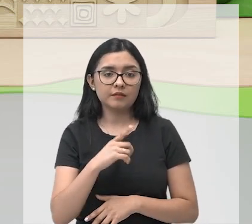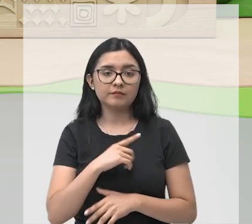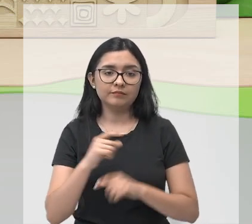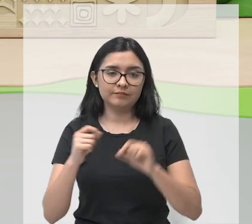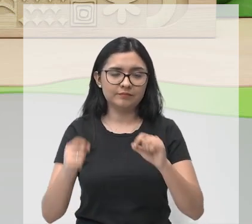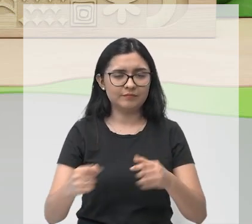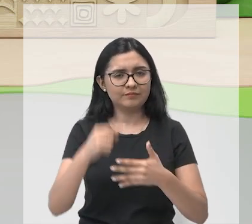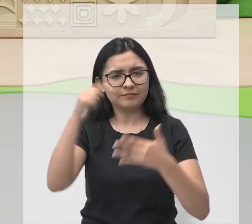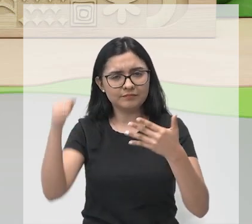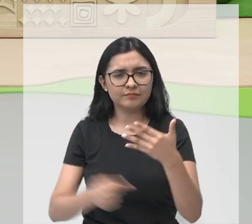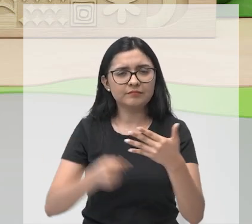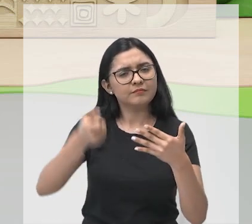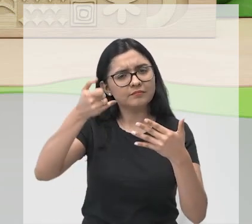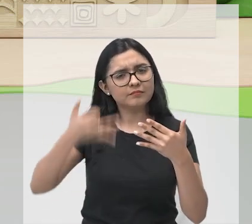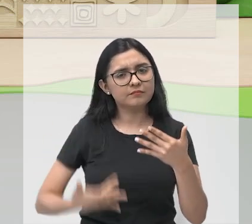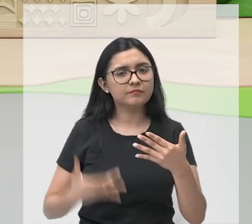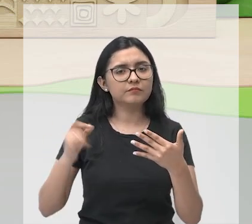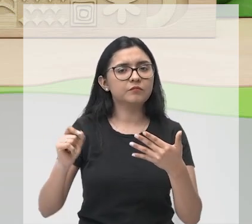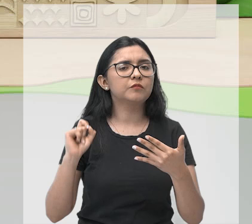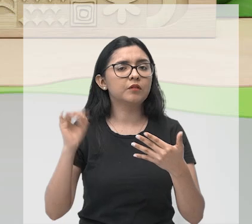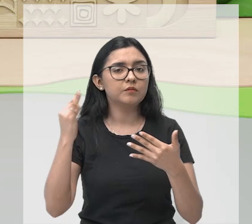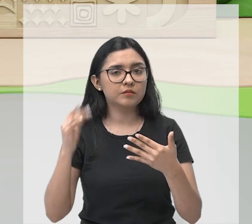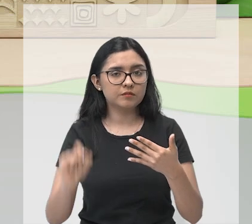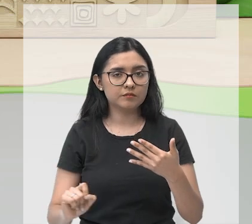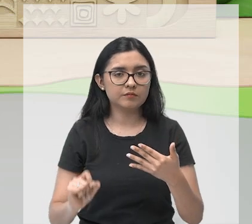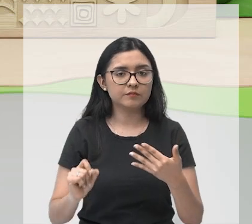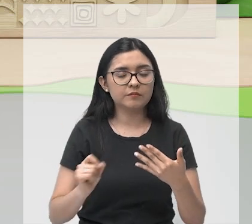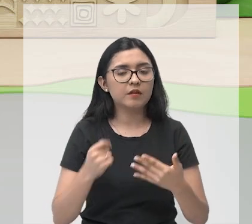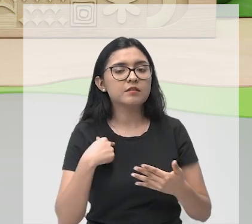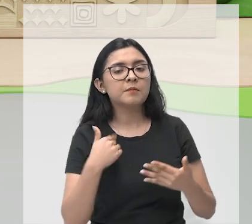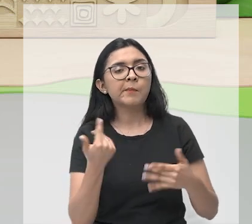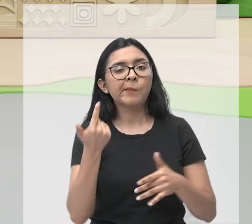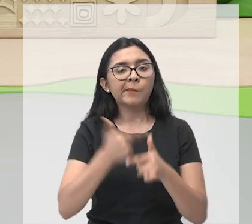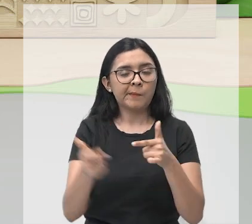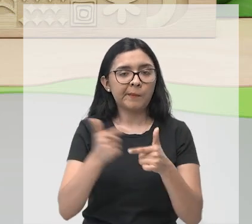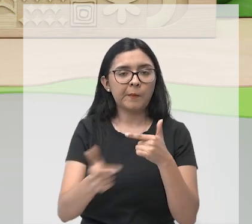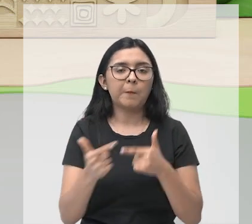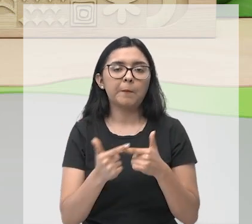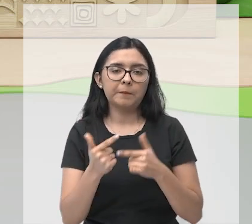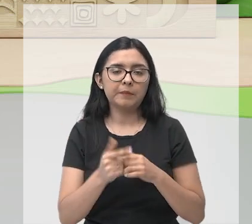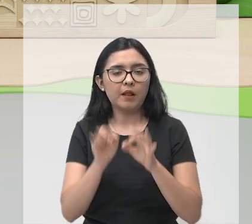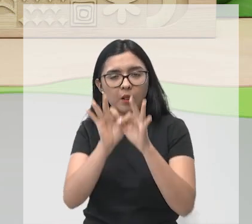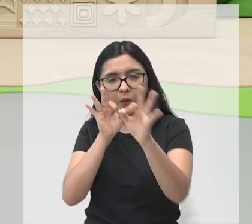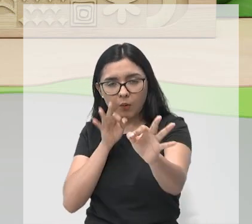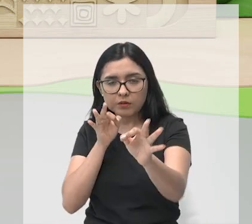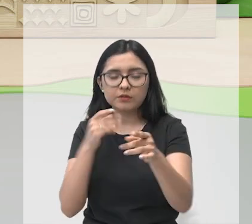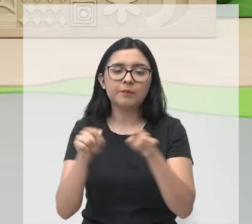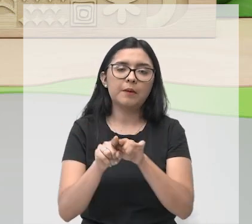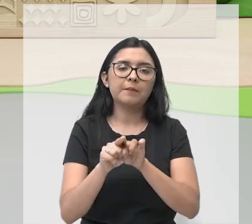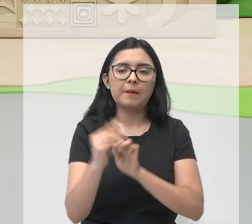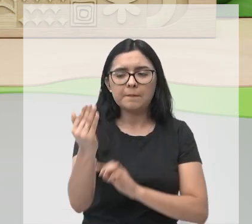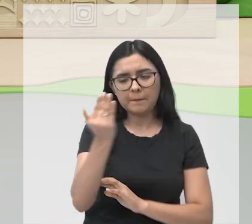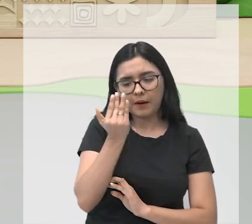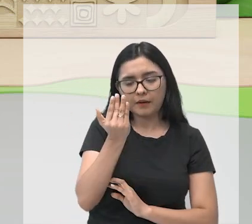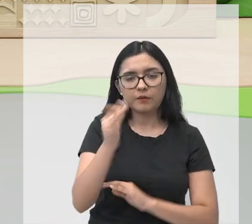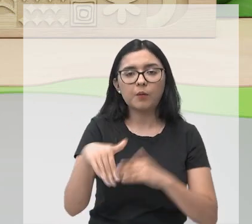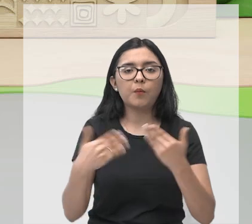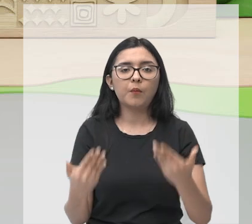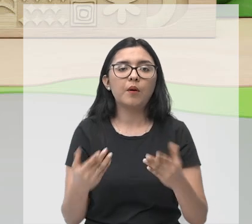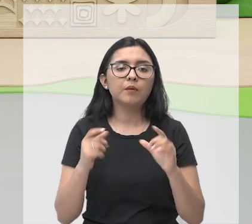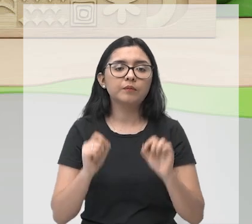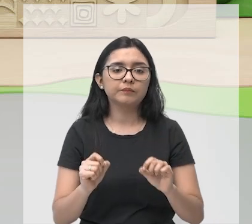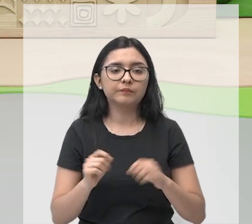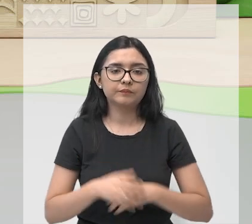fisiologia para você entender por que está acontecendo esse desvio tanto para longe quanto para perto. Né? Qual é o